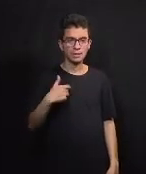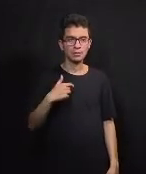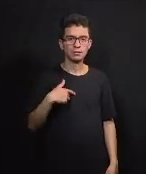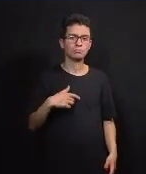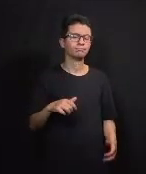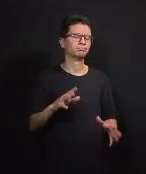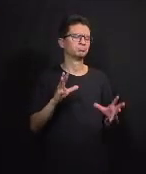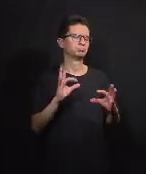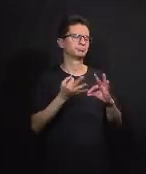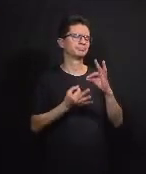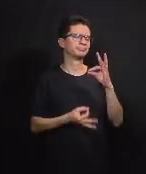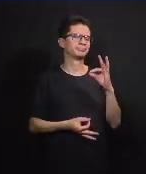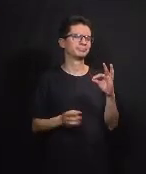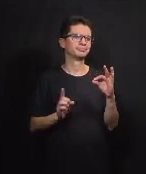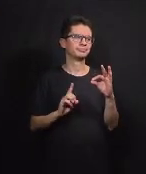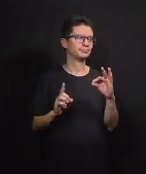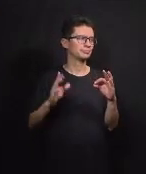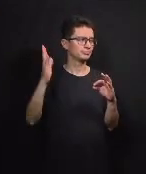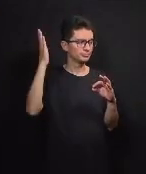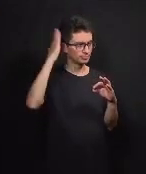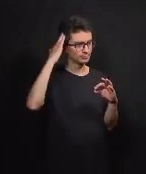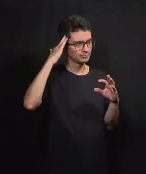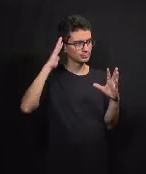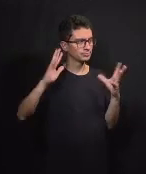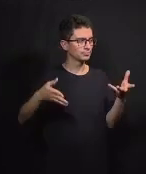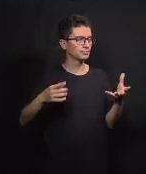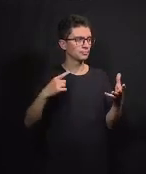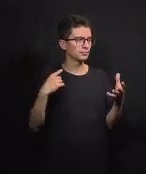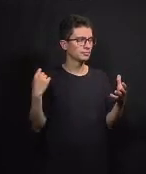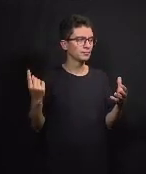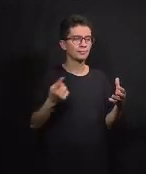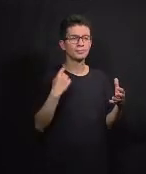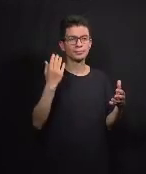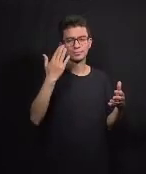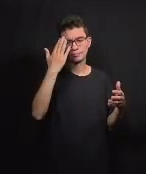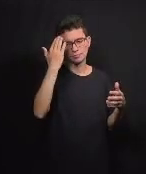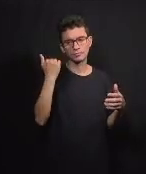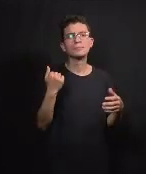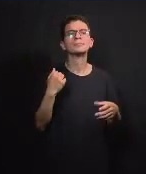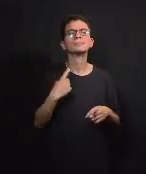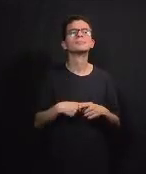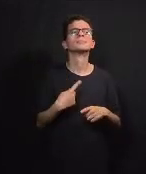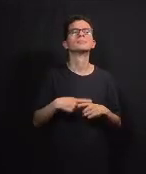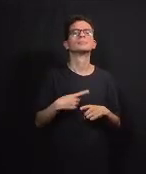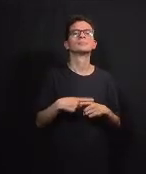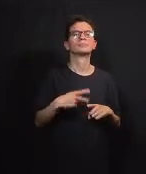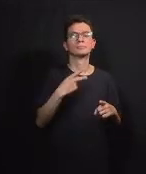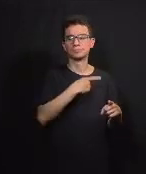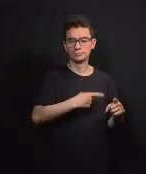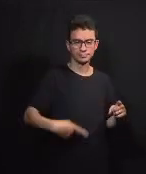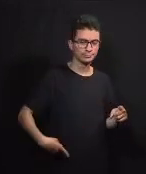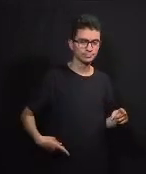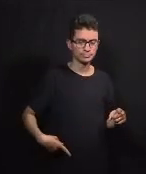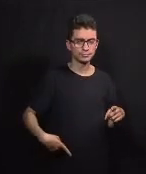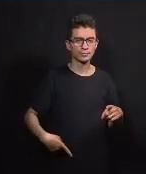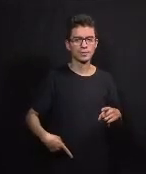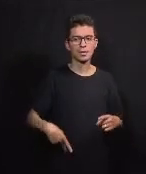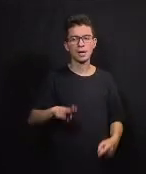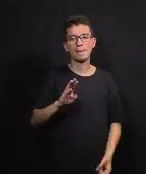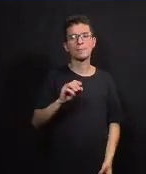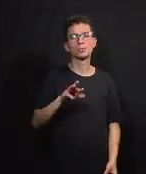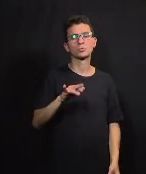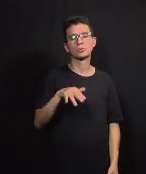elaborar isso, isso é uma coisa sabida, mas dou um exemplo nosso. O presidente Bolsonaro não ia lá muito bem nas